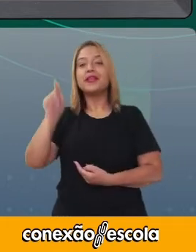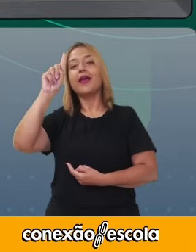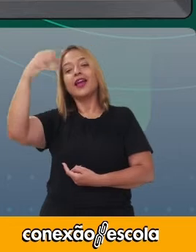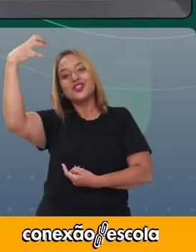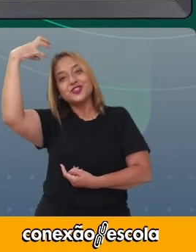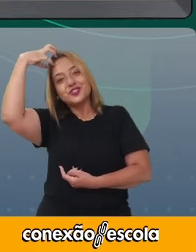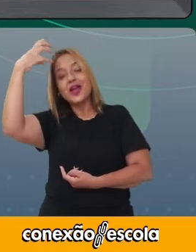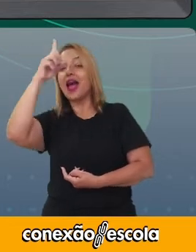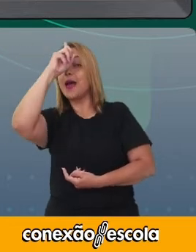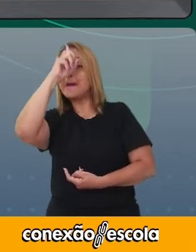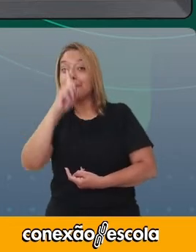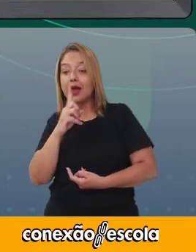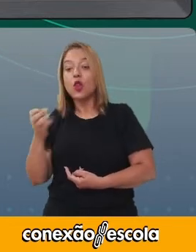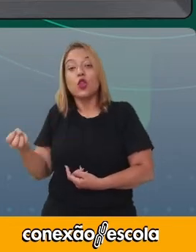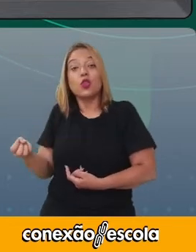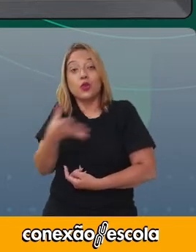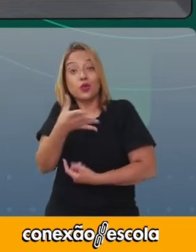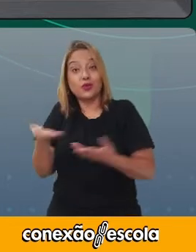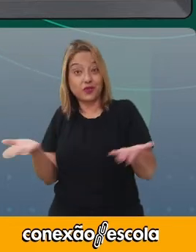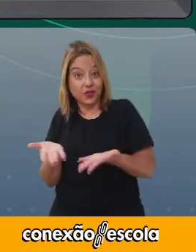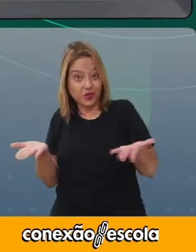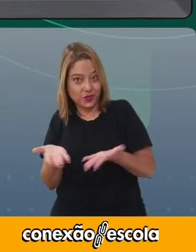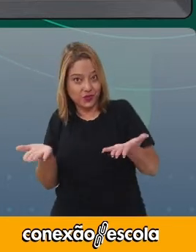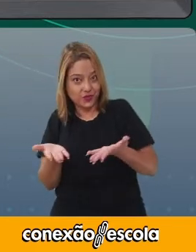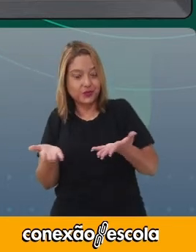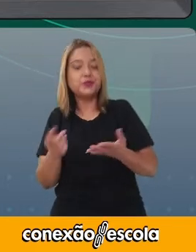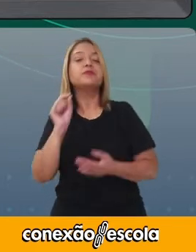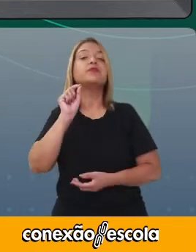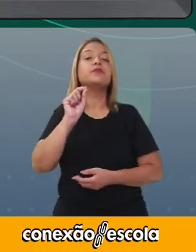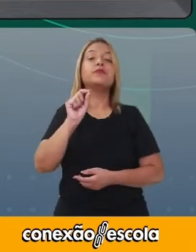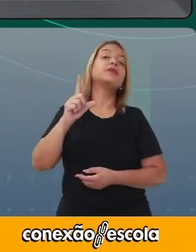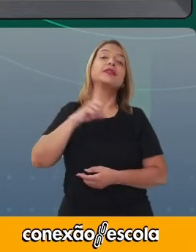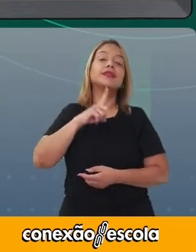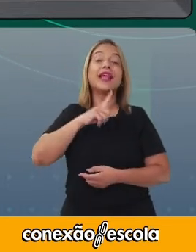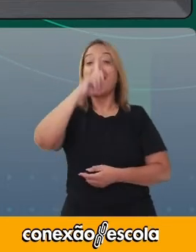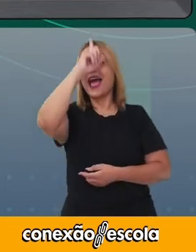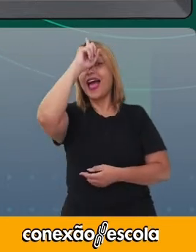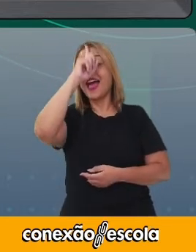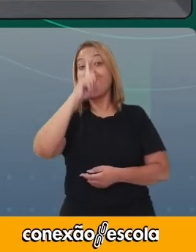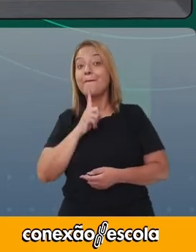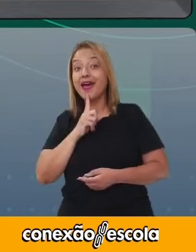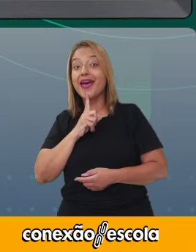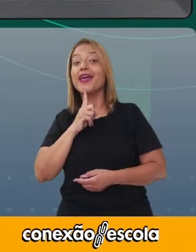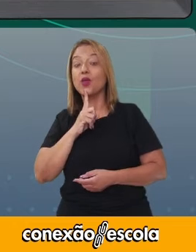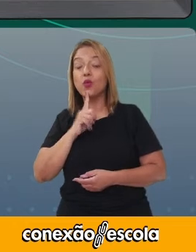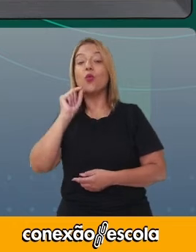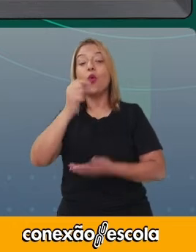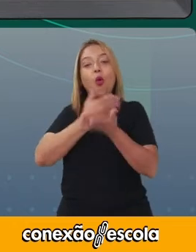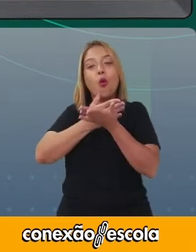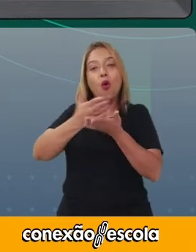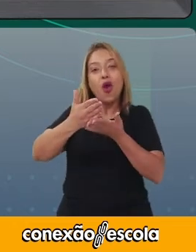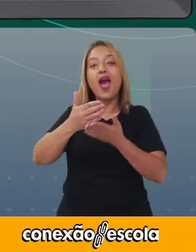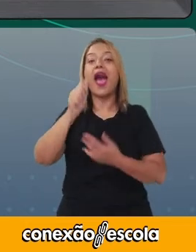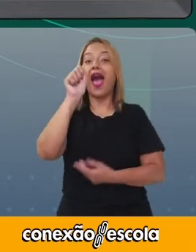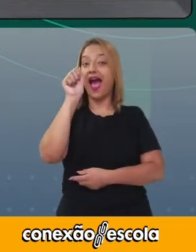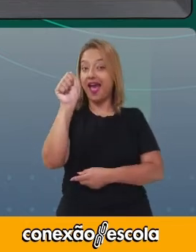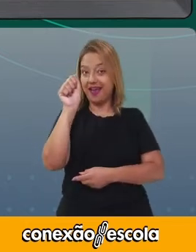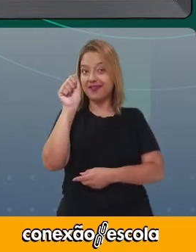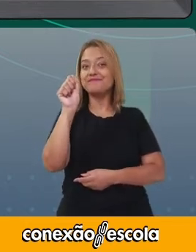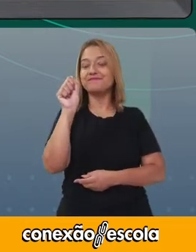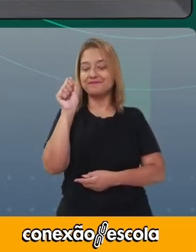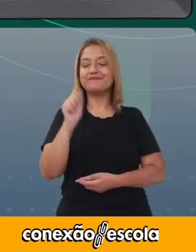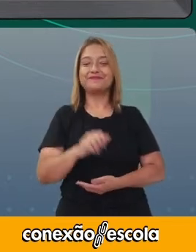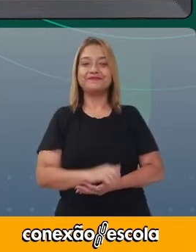Amarelo, conto mais contemporâneo. E a gente tem o quê? Amarelo, que começa com a letra